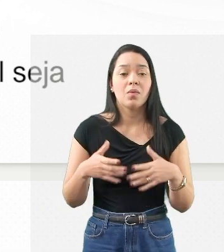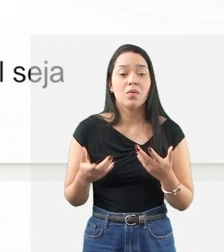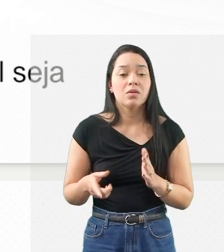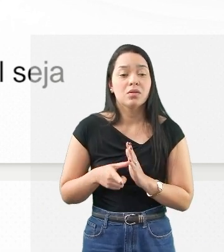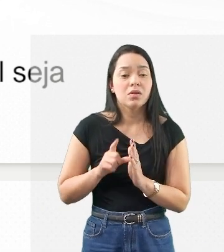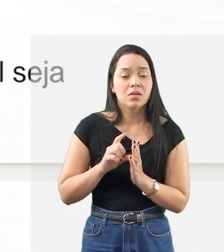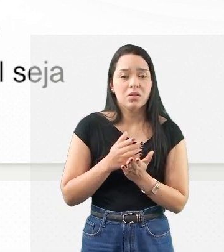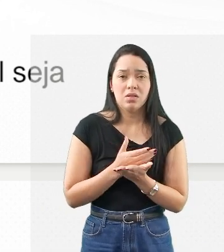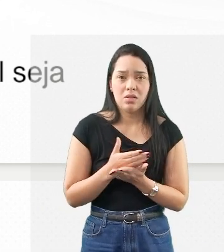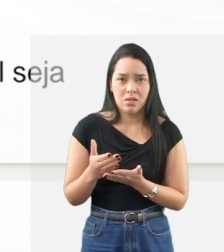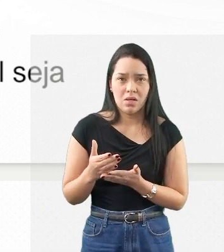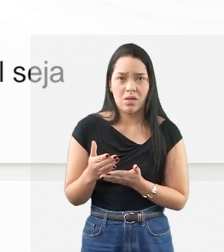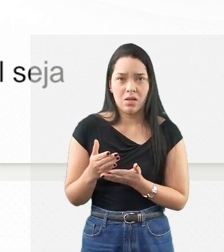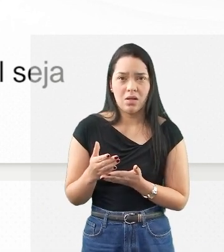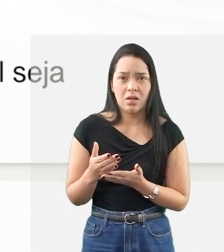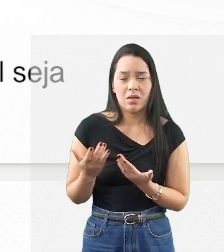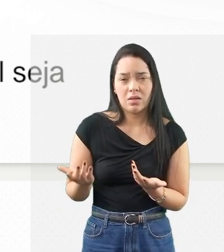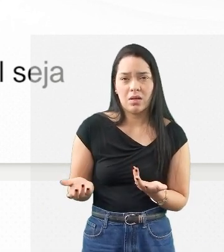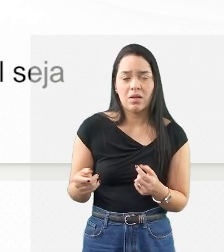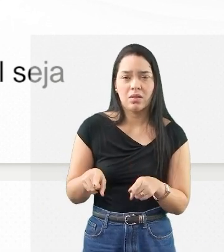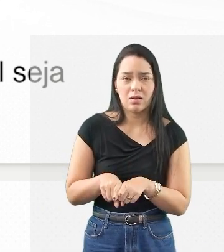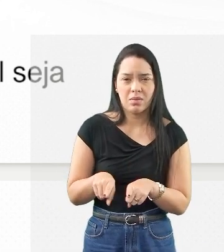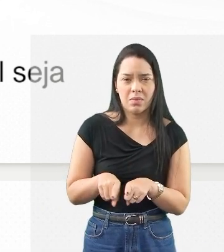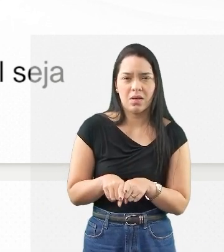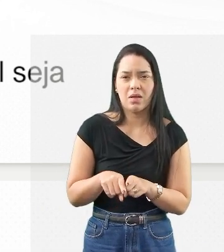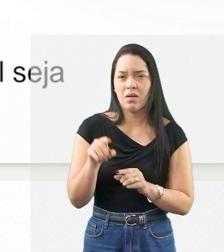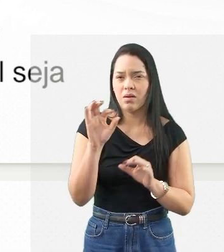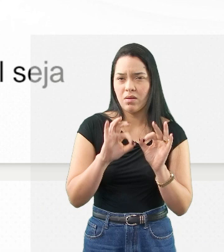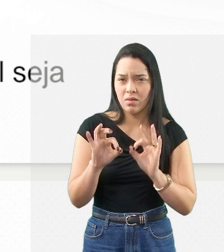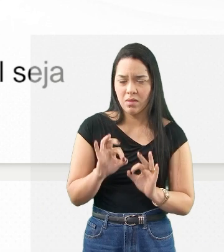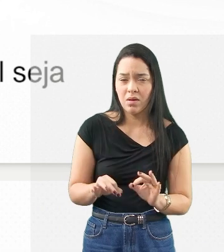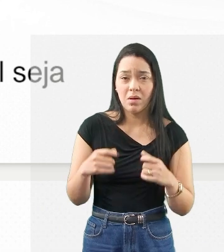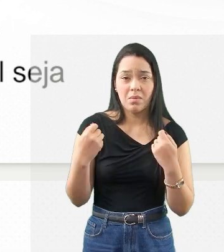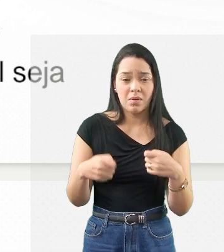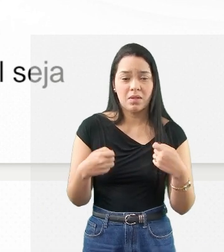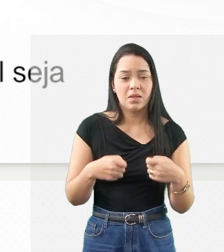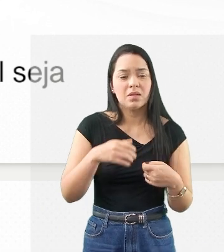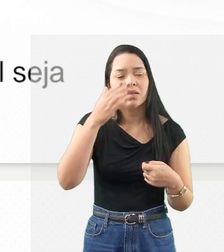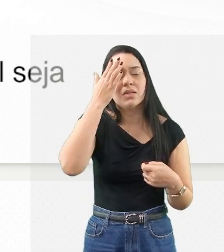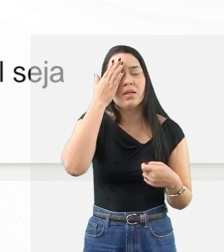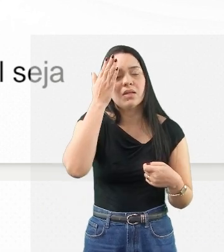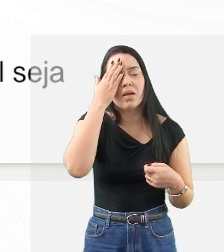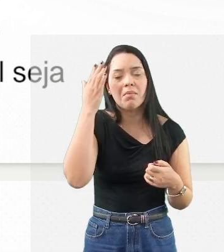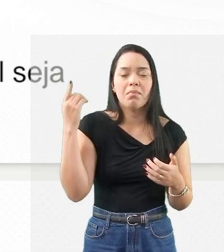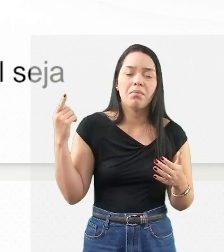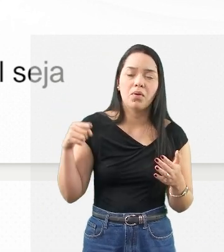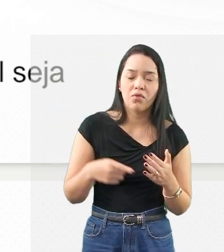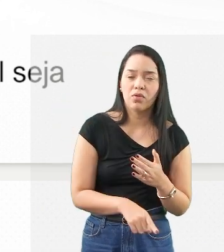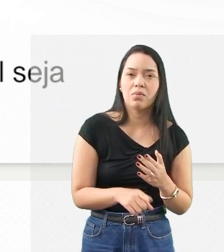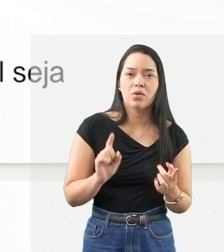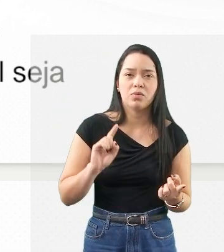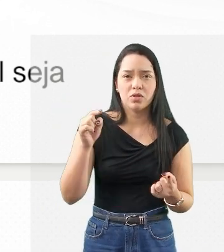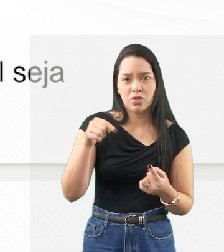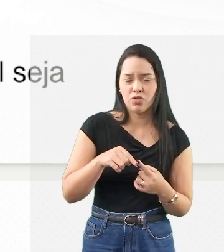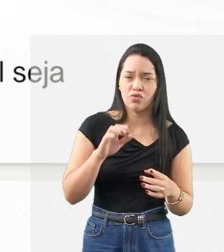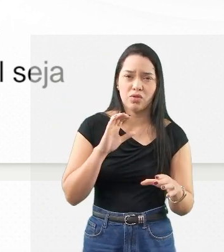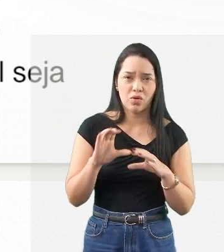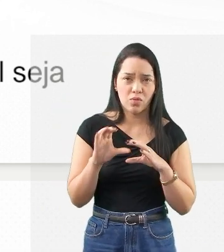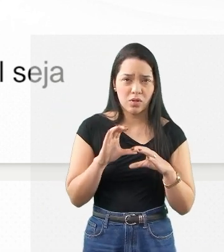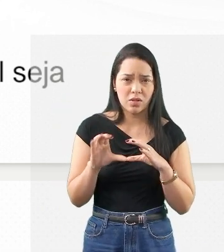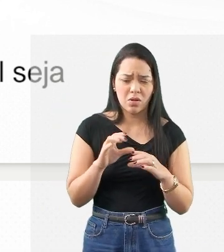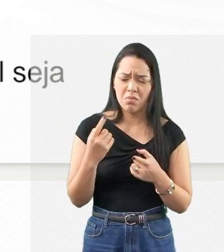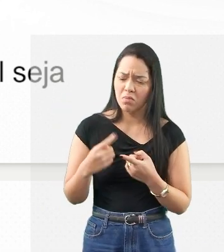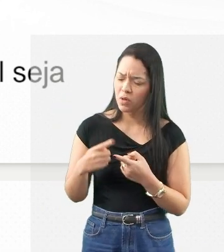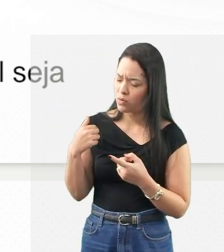de iniciar a produção de um folder, né, o elaborador precisa entender profundamente o objetivo da comunicação. Para que